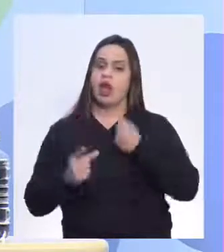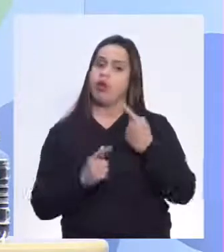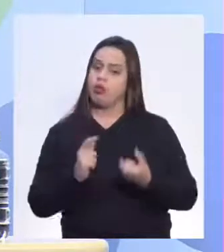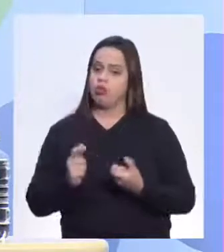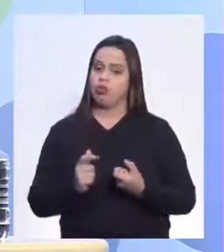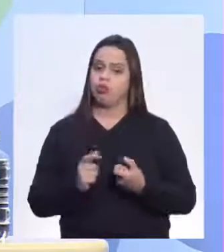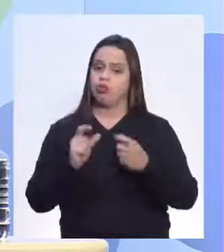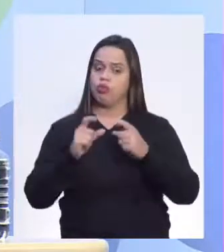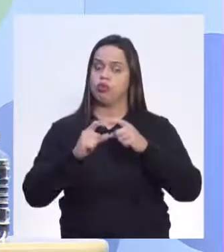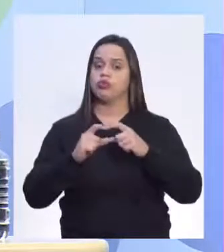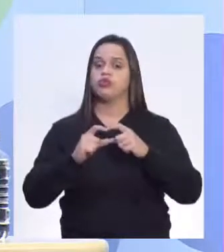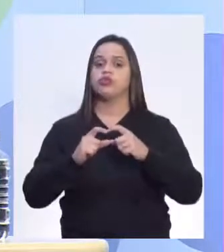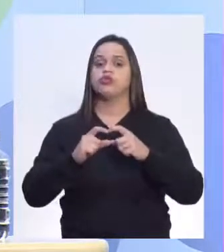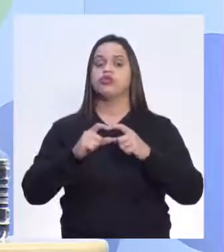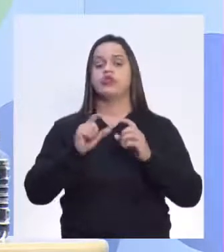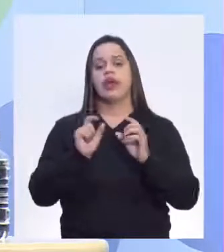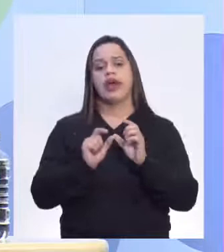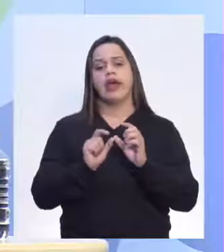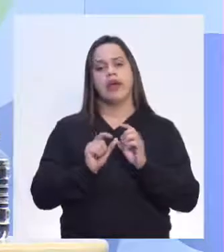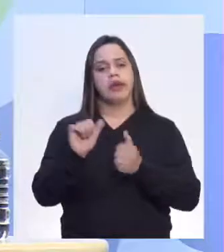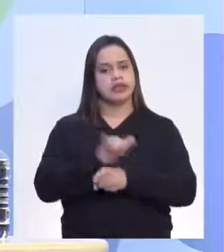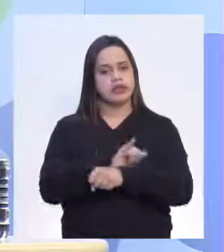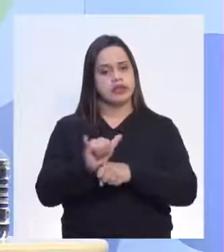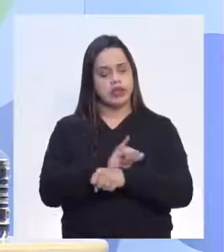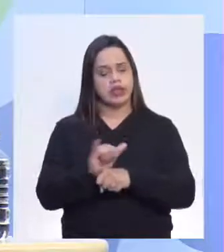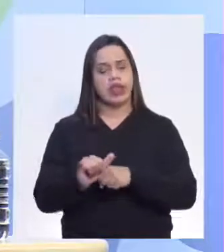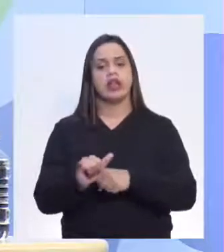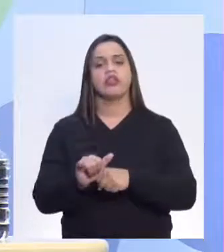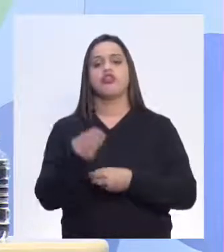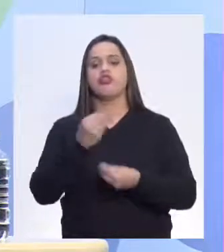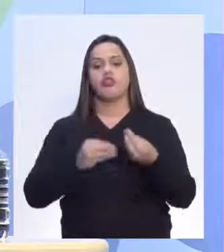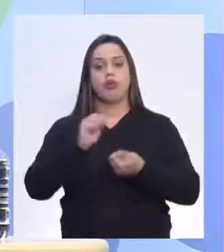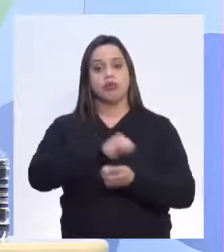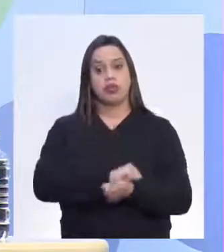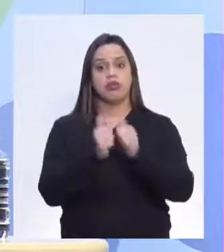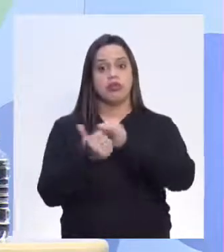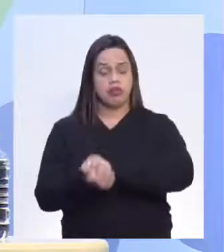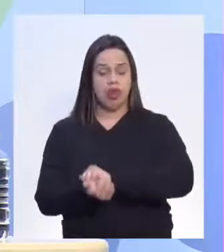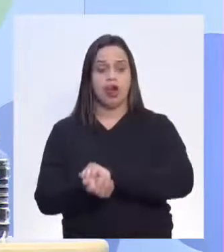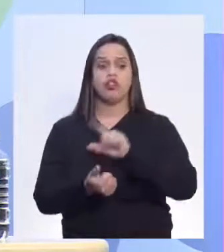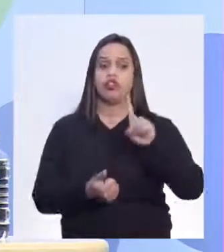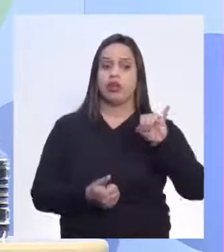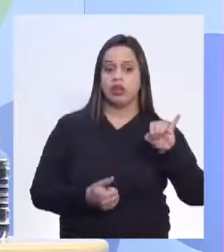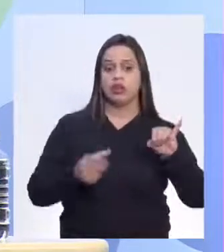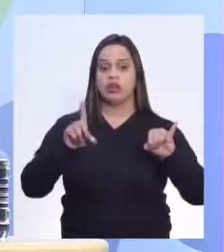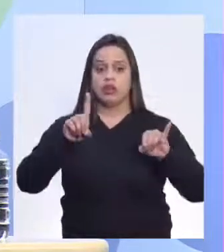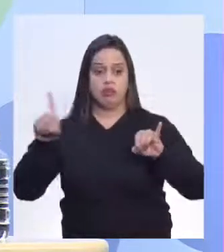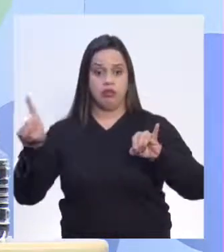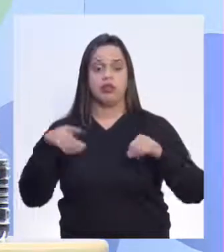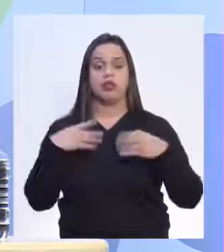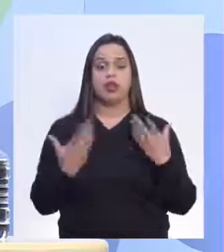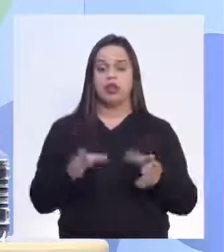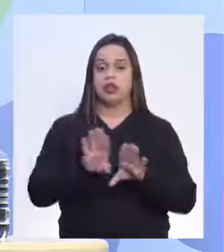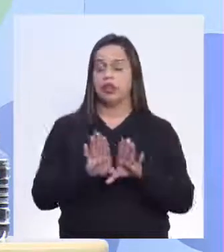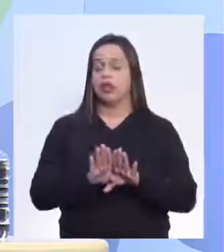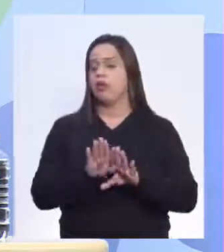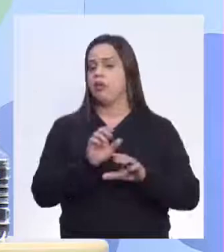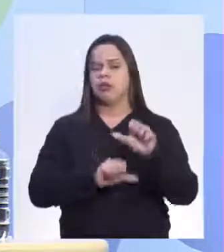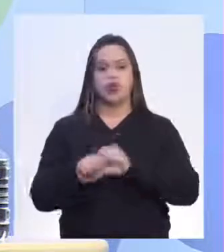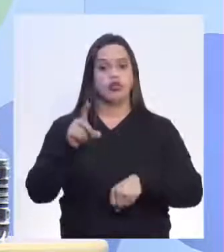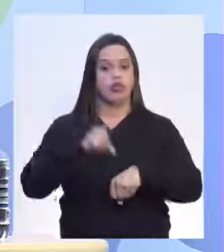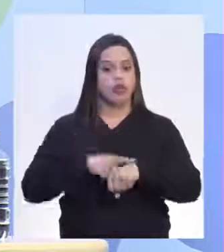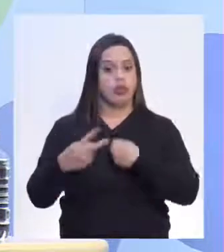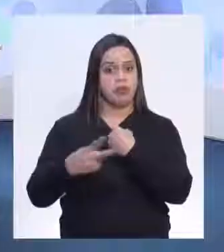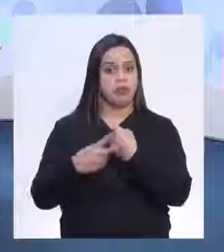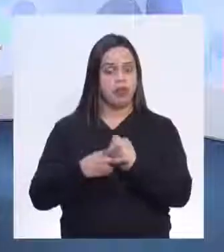você transformar o direto no indireto e vice-versa. Uhum. A mudança do tempo verbal, a Isso. mudança dos adjuntos adverbiais, ou